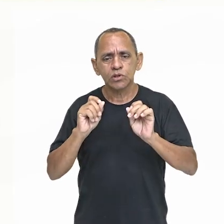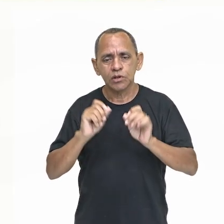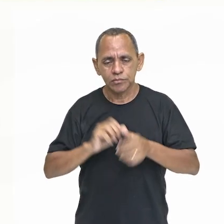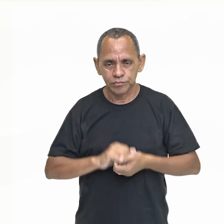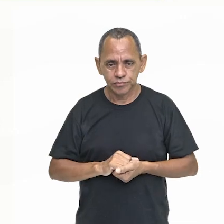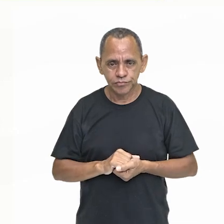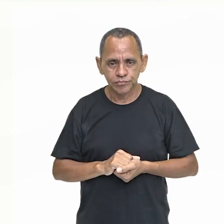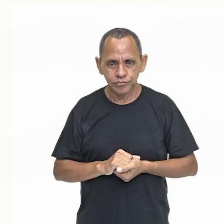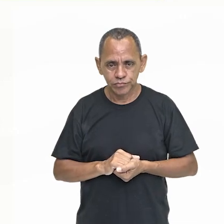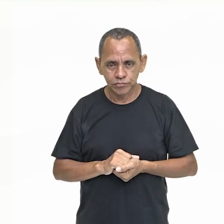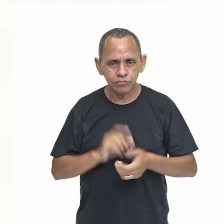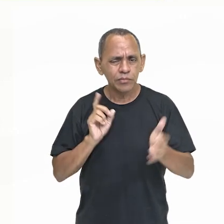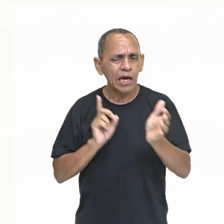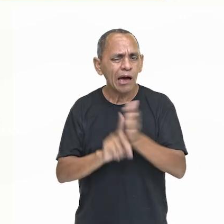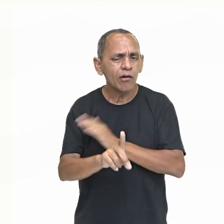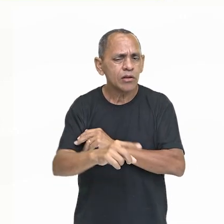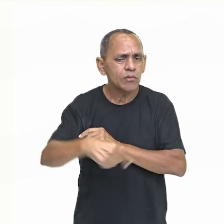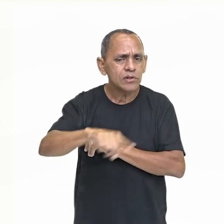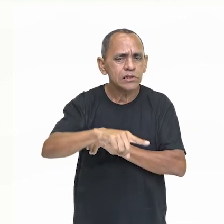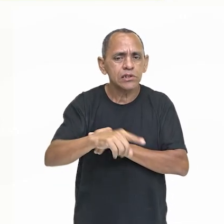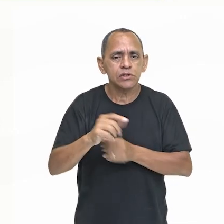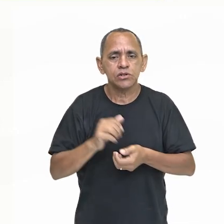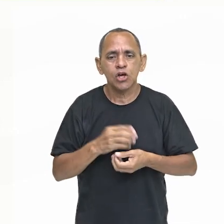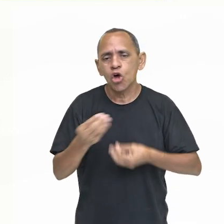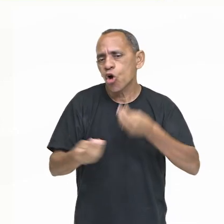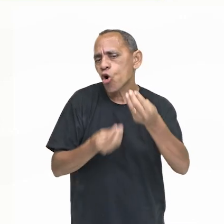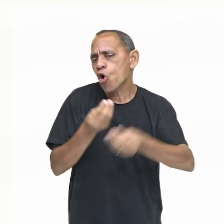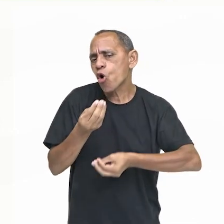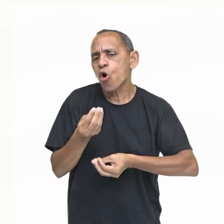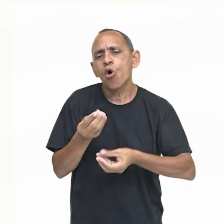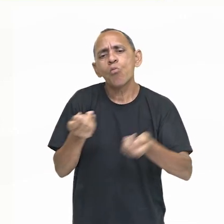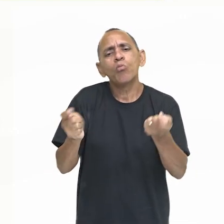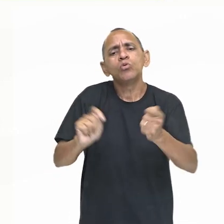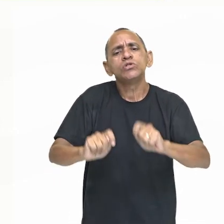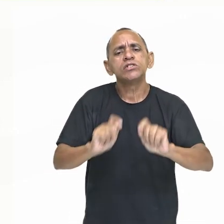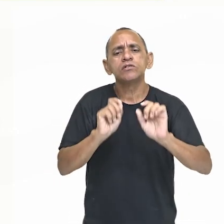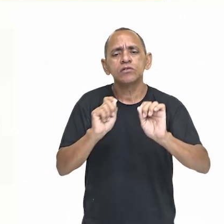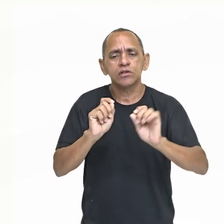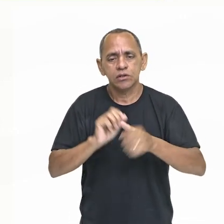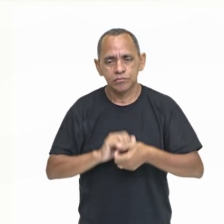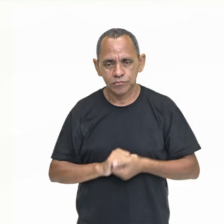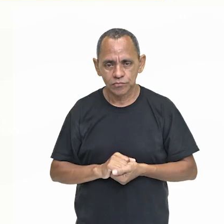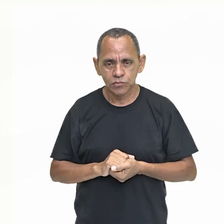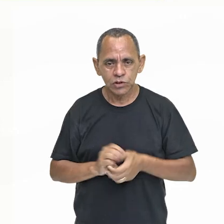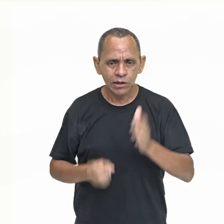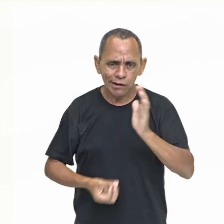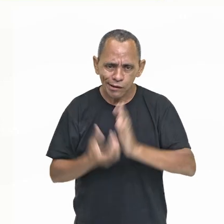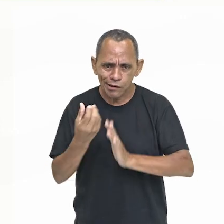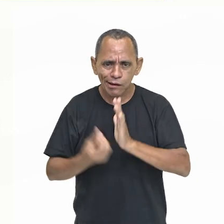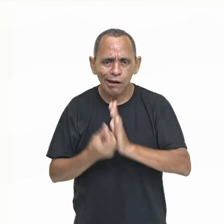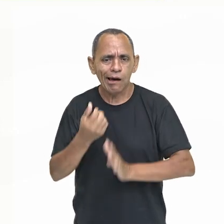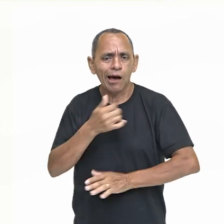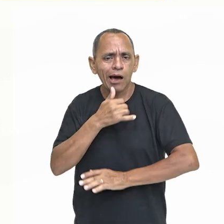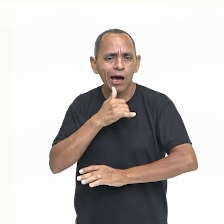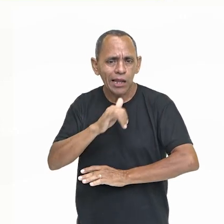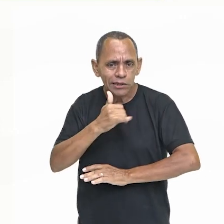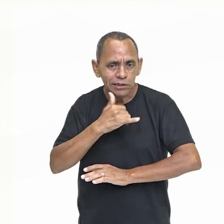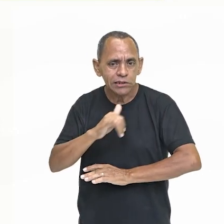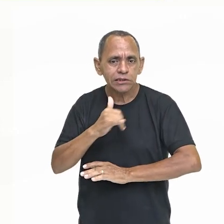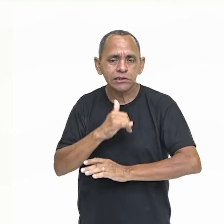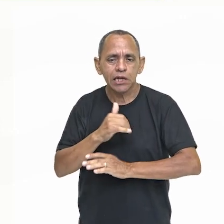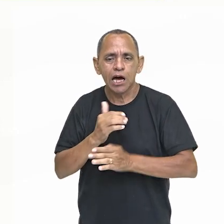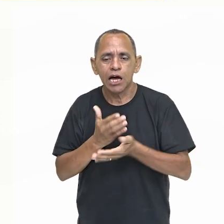seguinte questionamento para você. E como é possível gerar eletricidade a partir